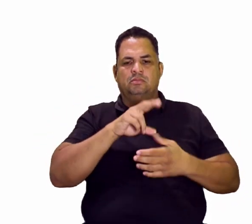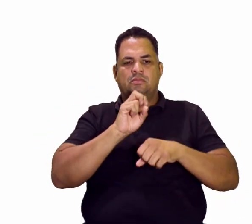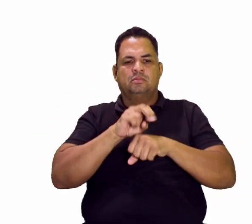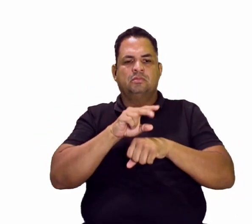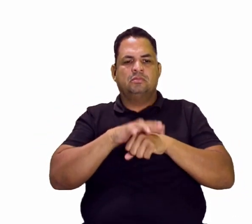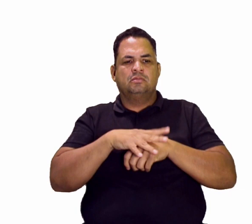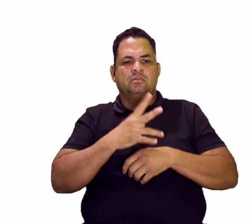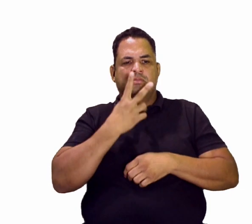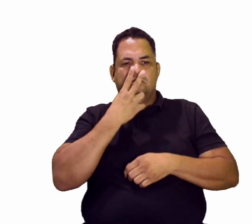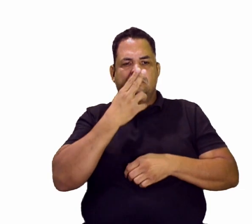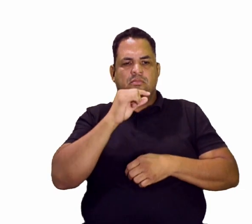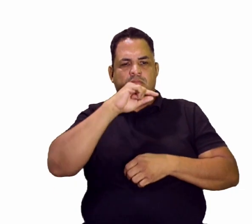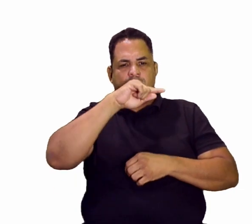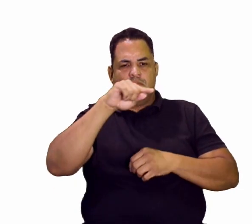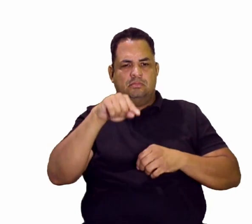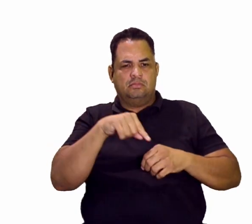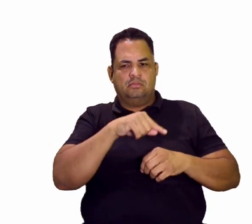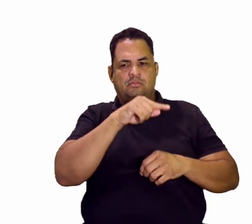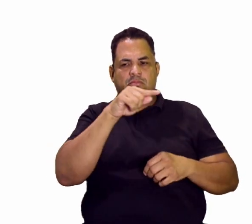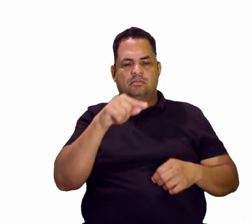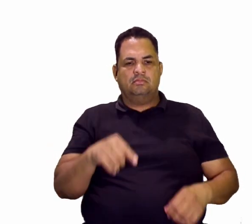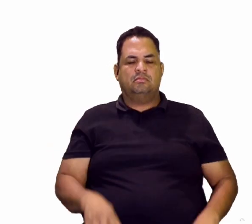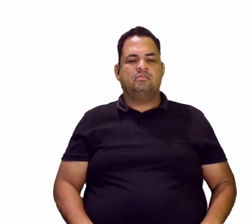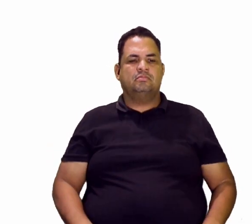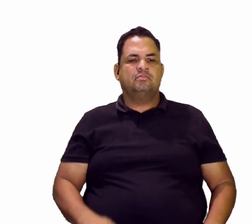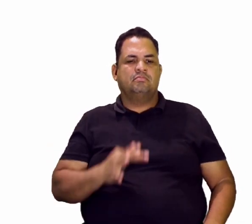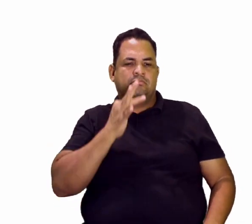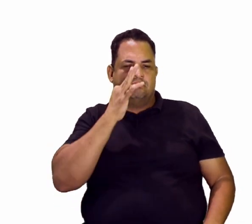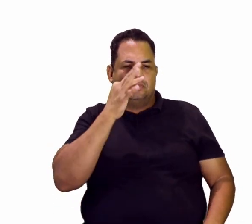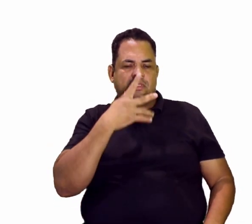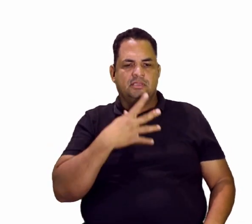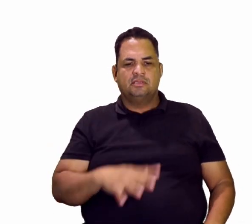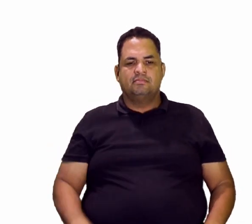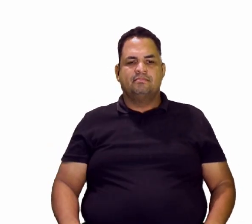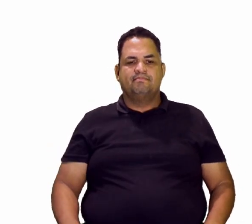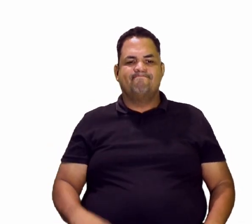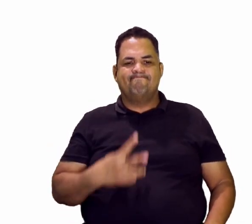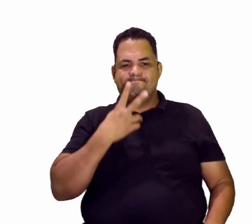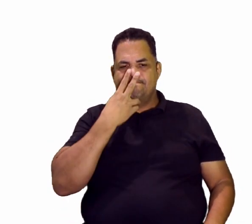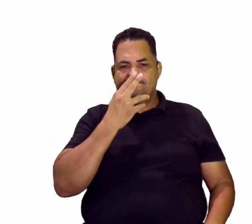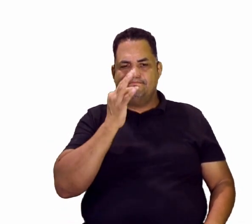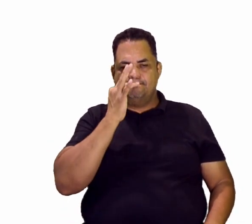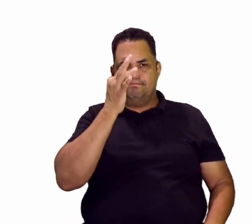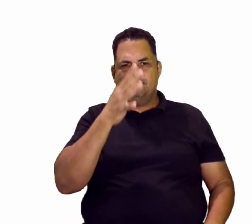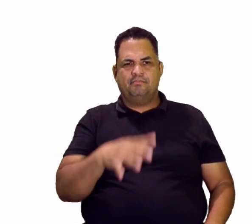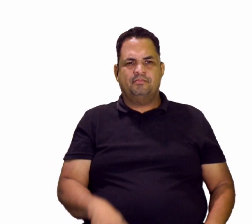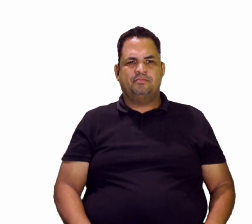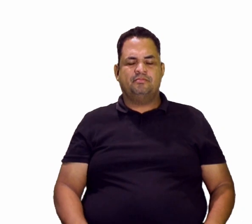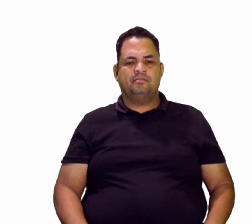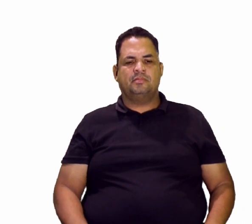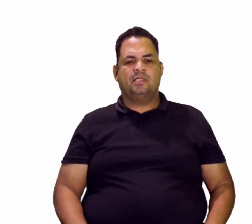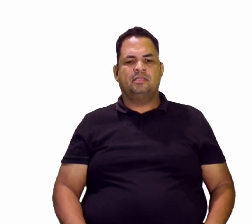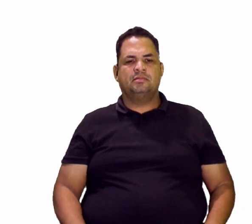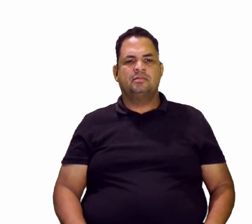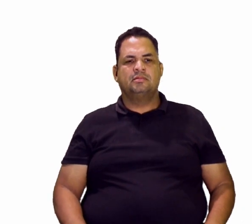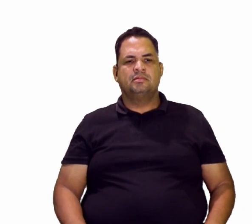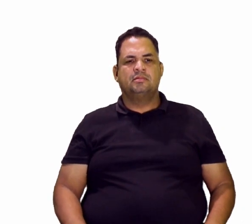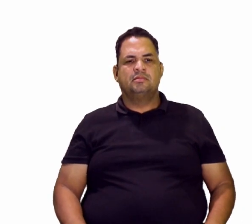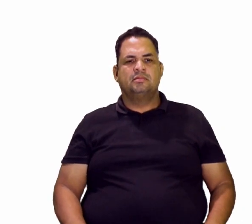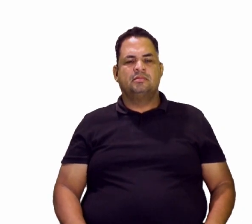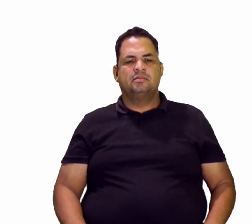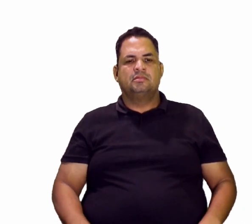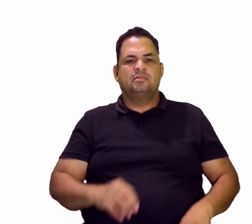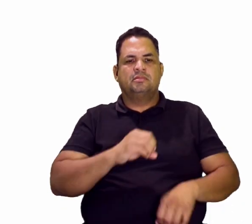parece uma inflorescência, né? Você lembra aquelas florzinhas, né? Mas é um vírus, tá? O sarampo